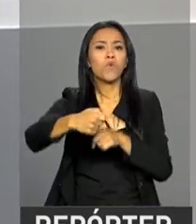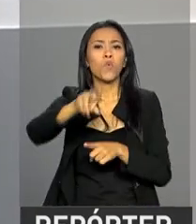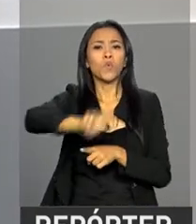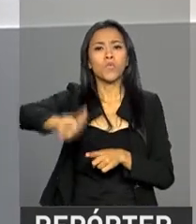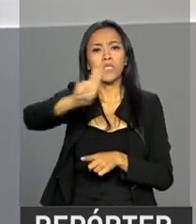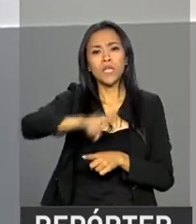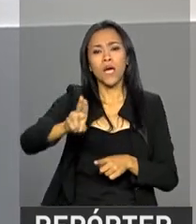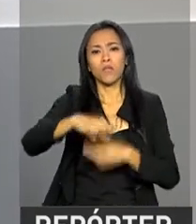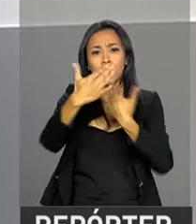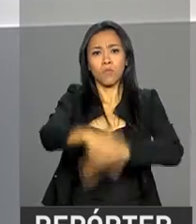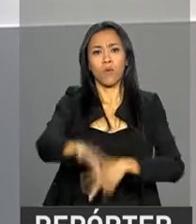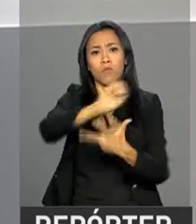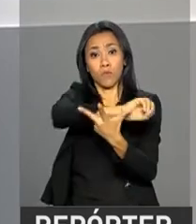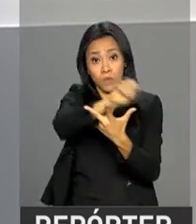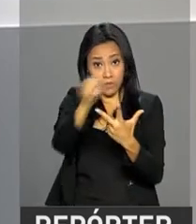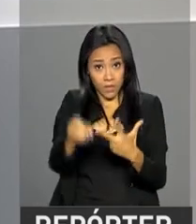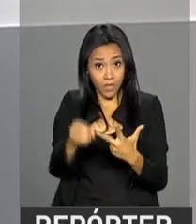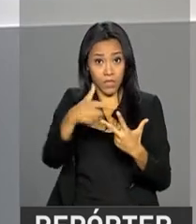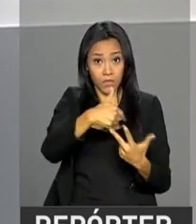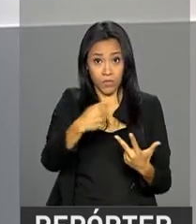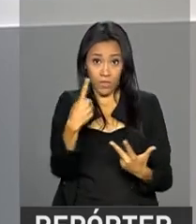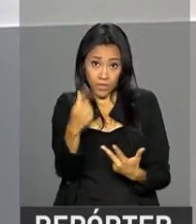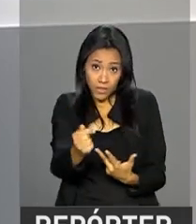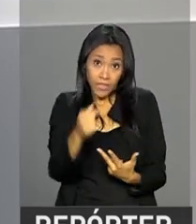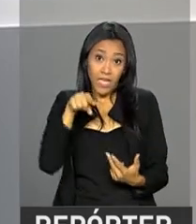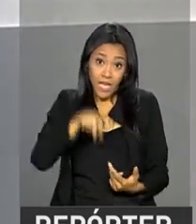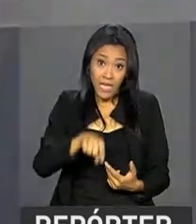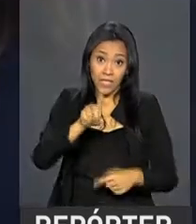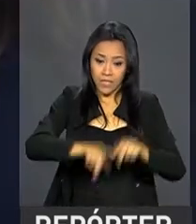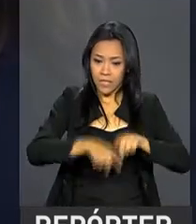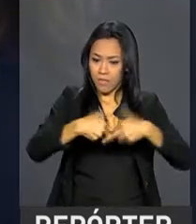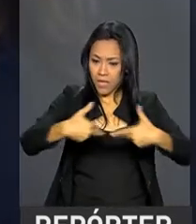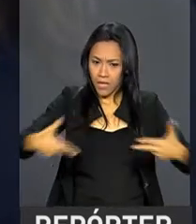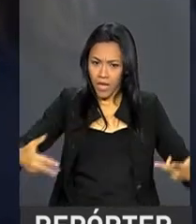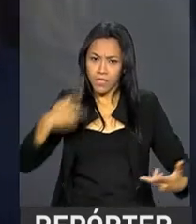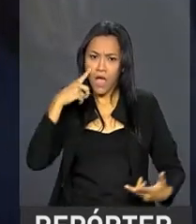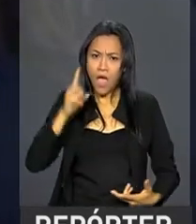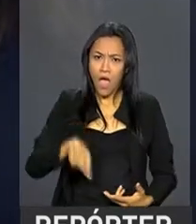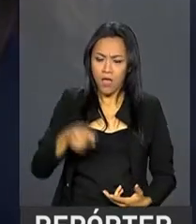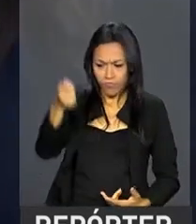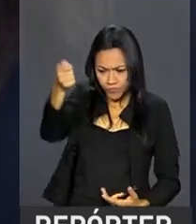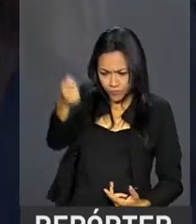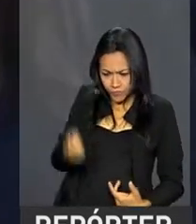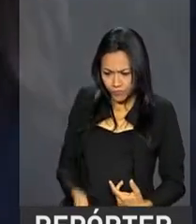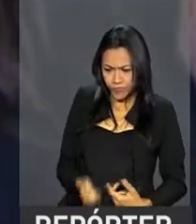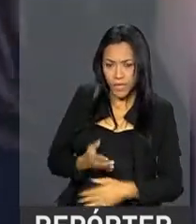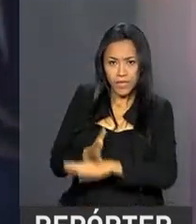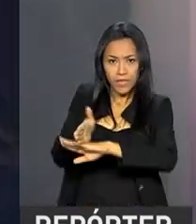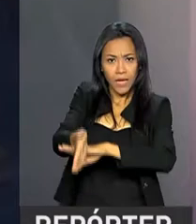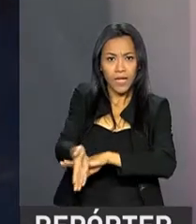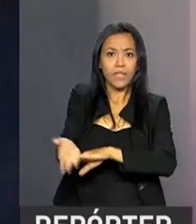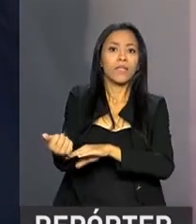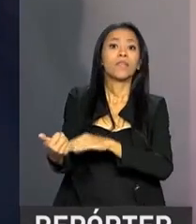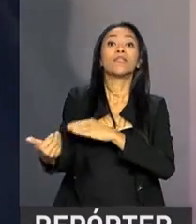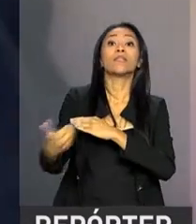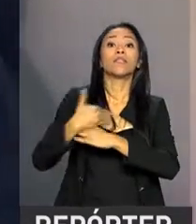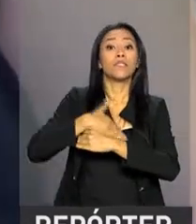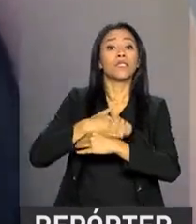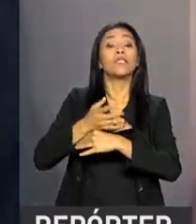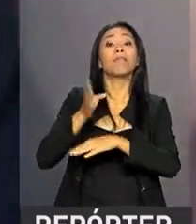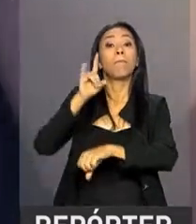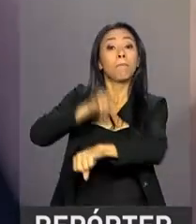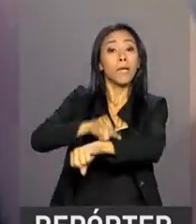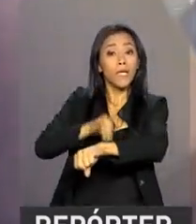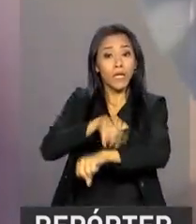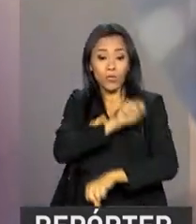do ensino médio o enem esses equipamentos vão garantir a vistoria dos participantes na entrada e na saída de todos os